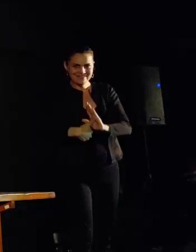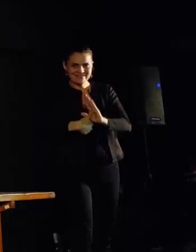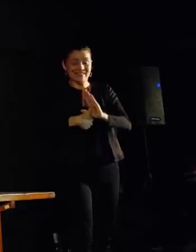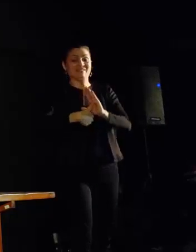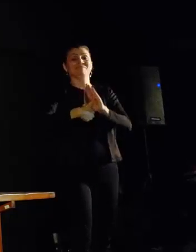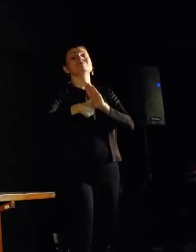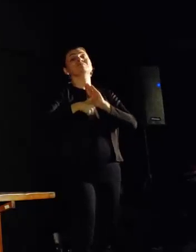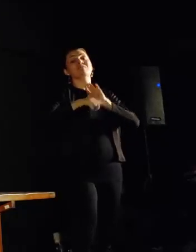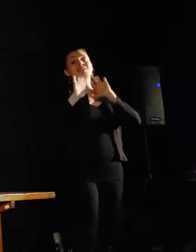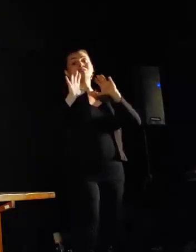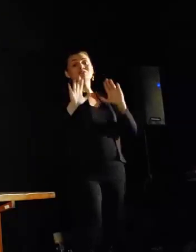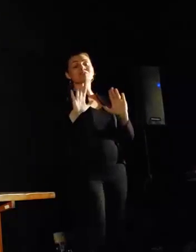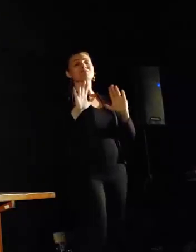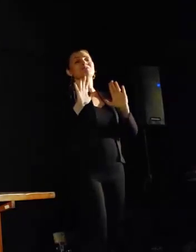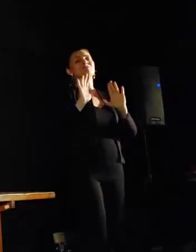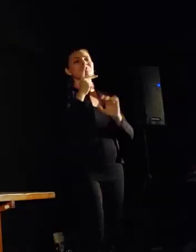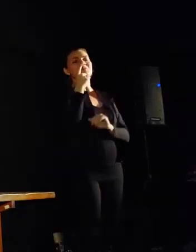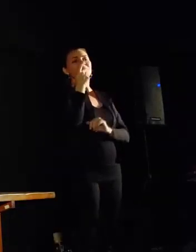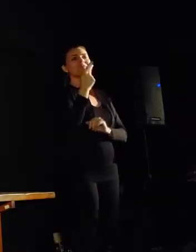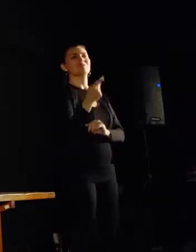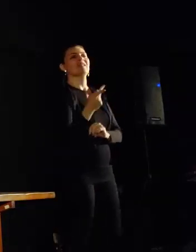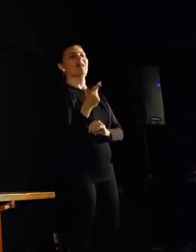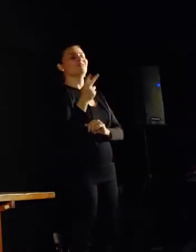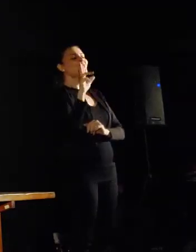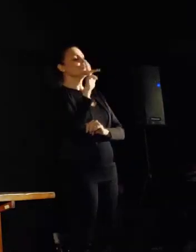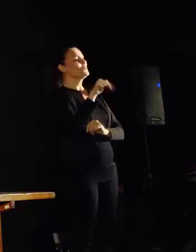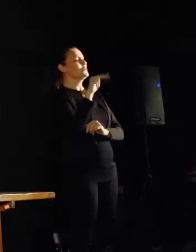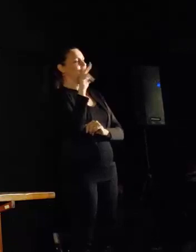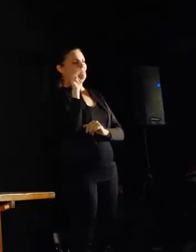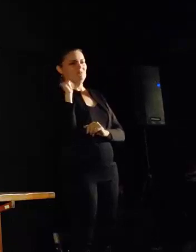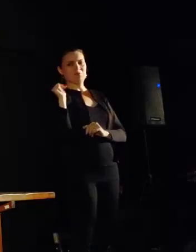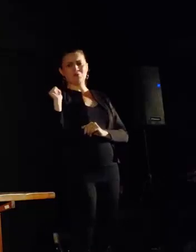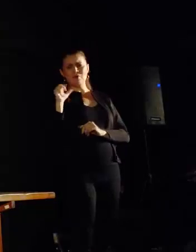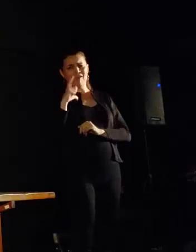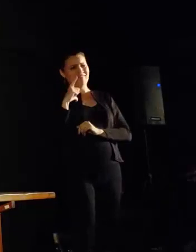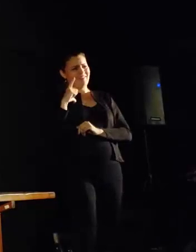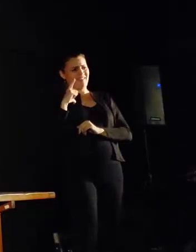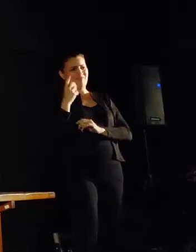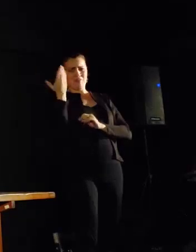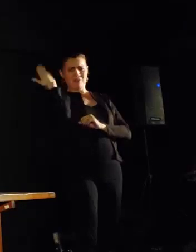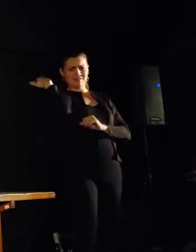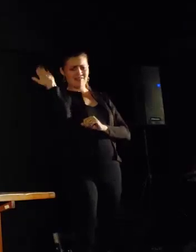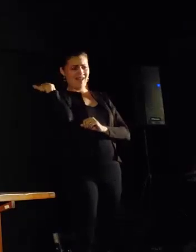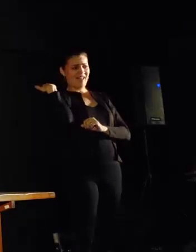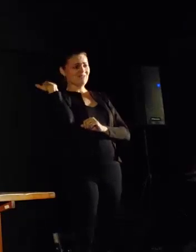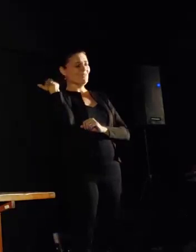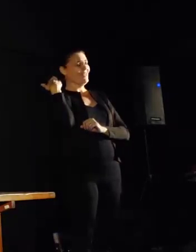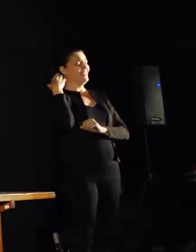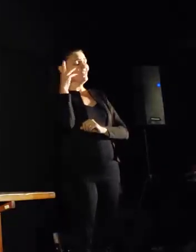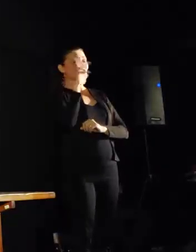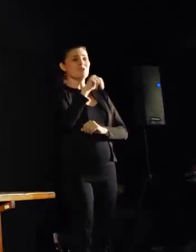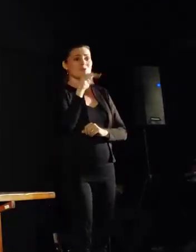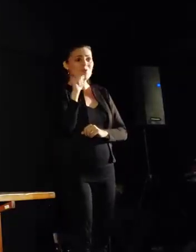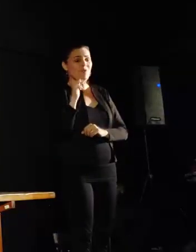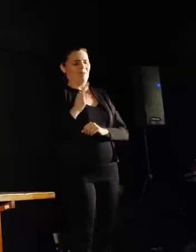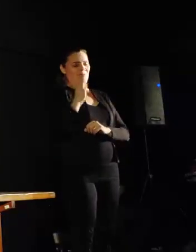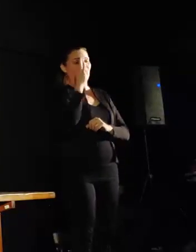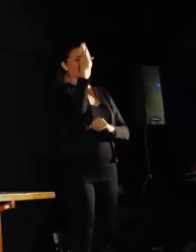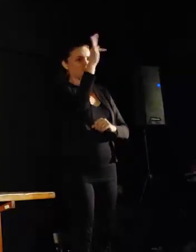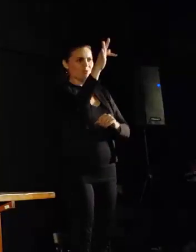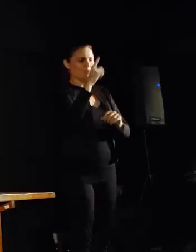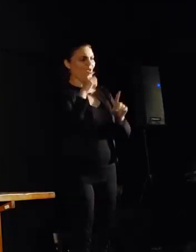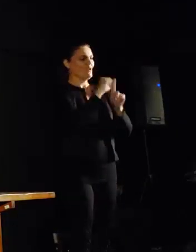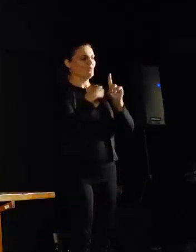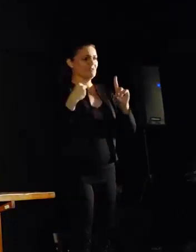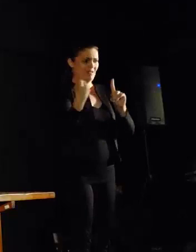dizer, isso aí nunca houve, nunca haverá, né, uma sociedade no qual seus